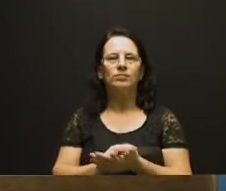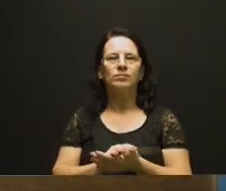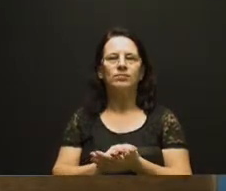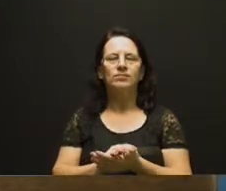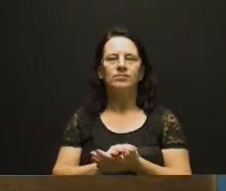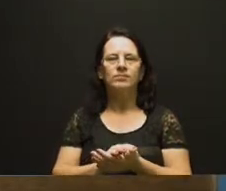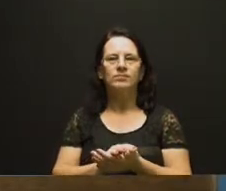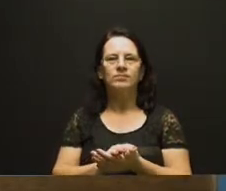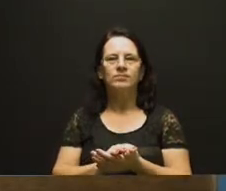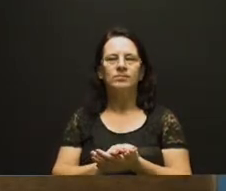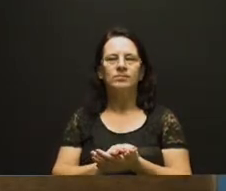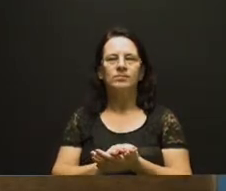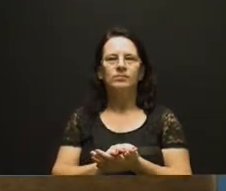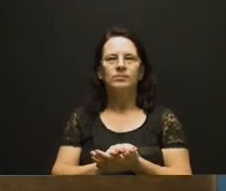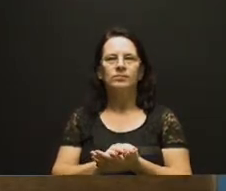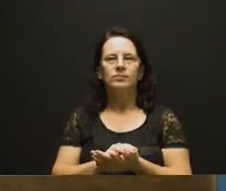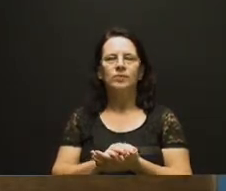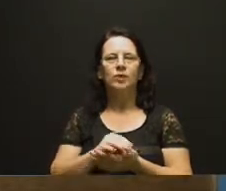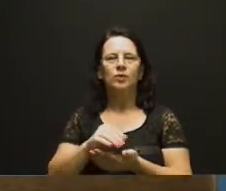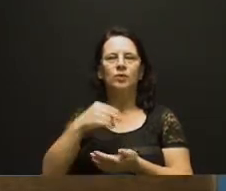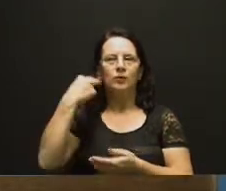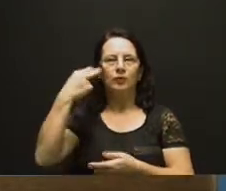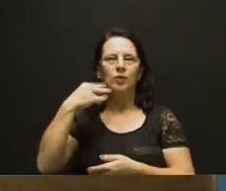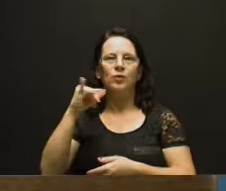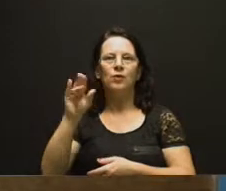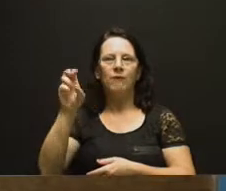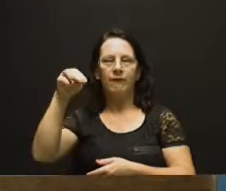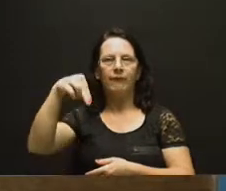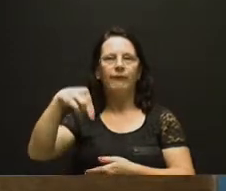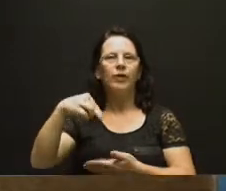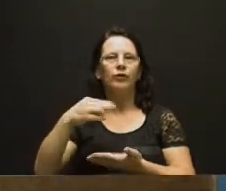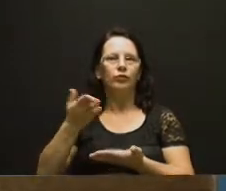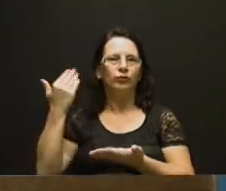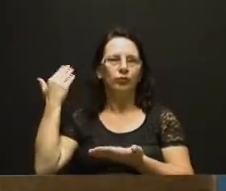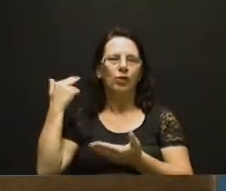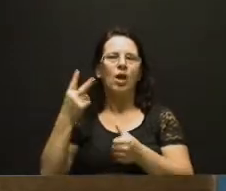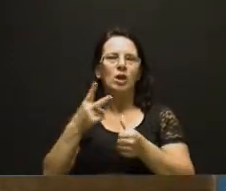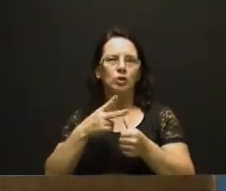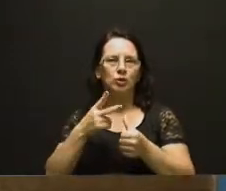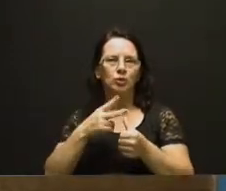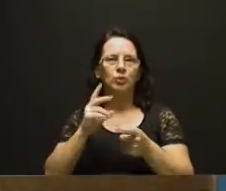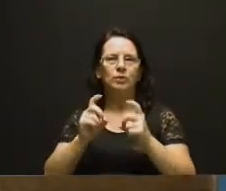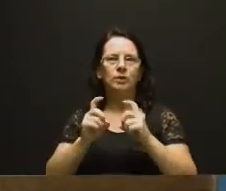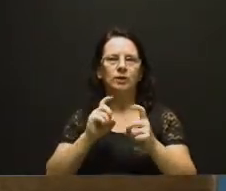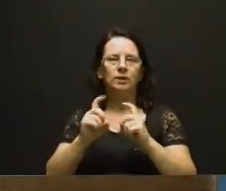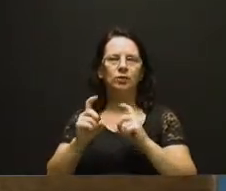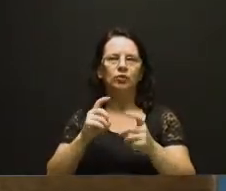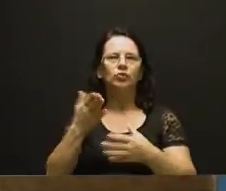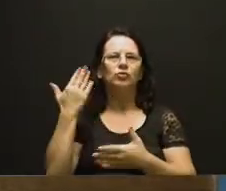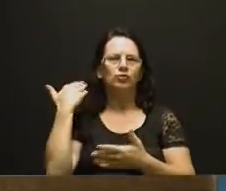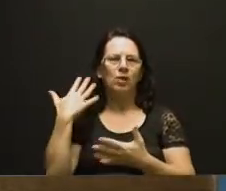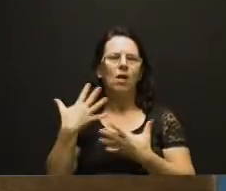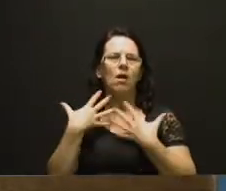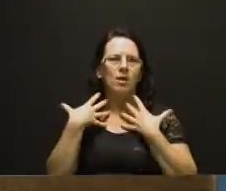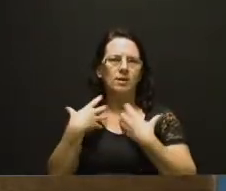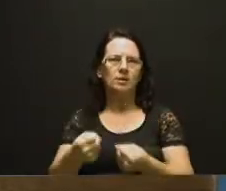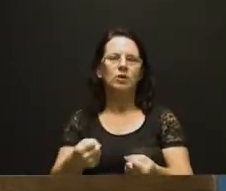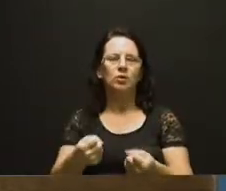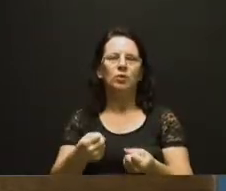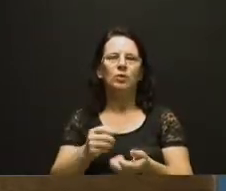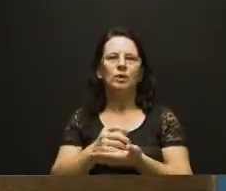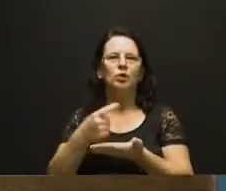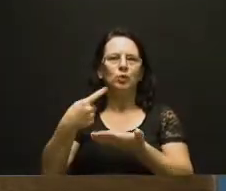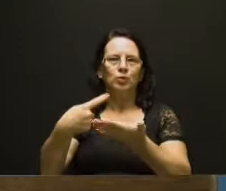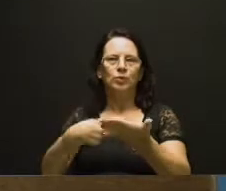o nobre vereador ivan que já tenha abraçado essa causa já um bom tempo e